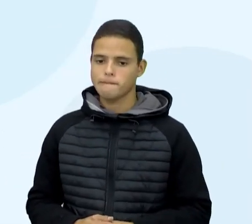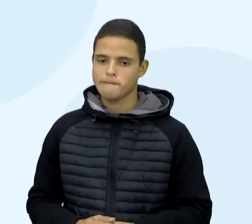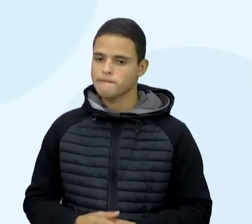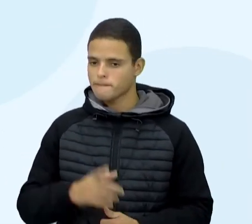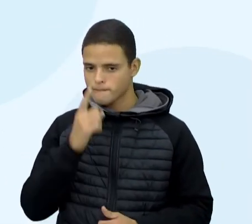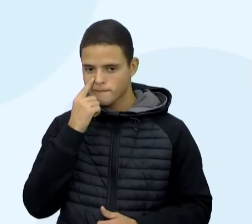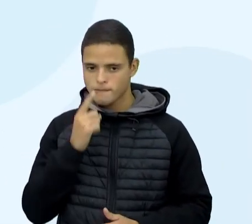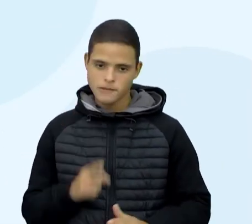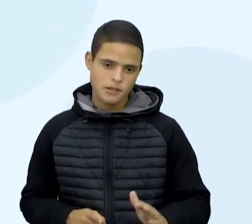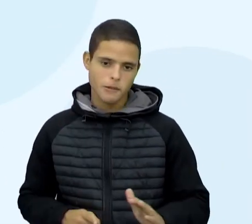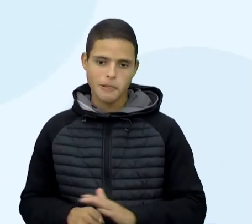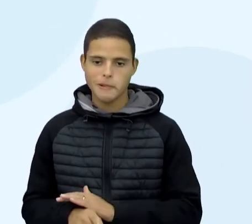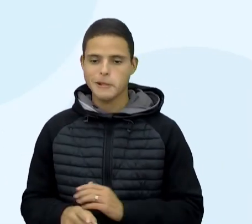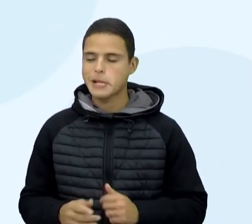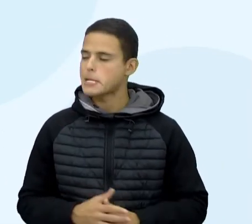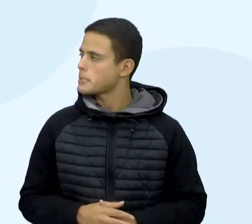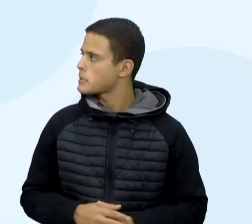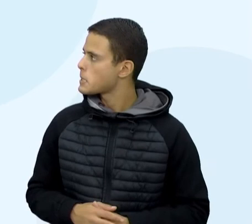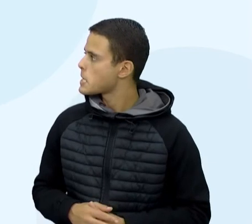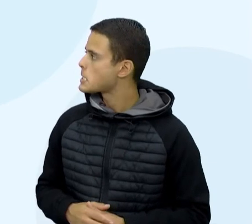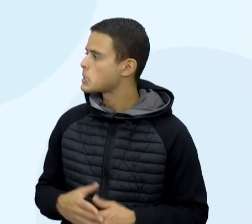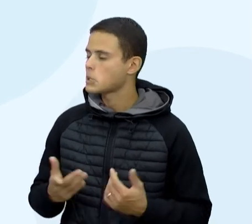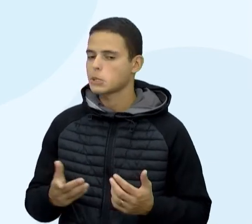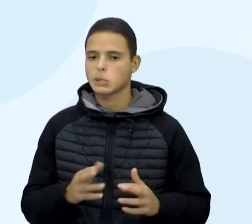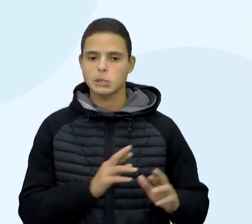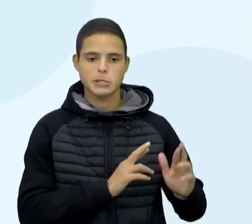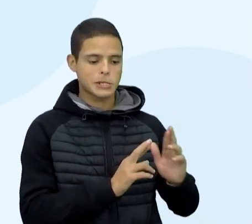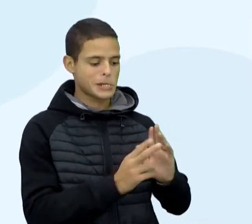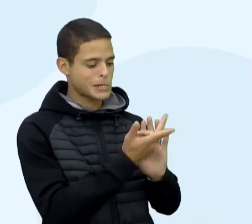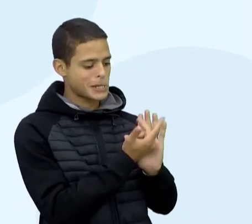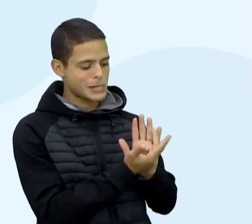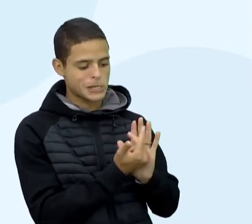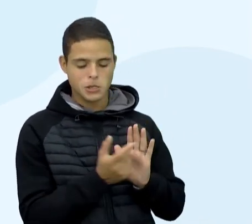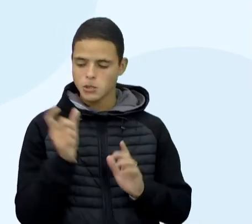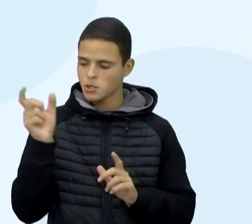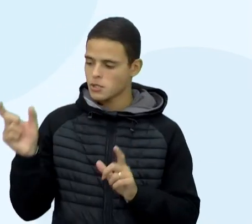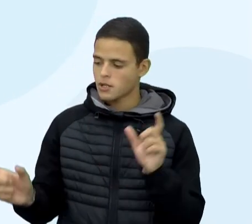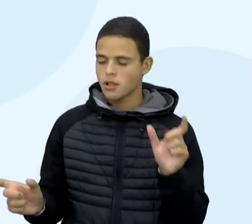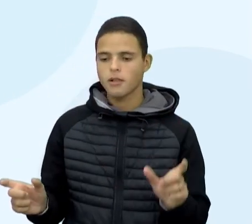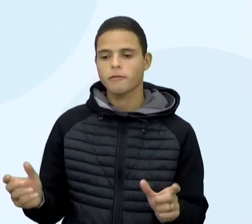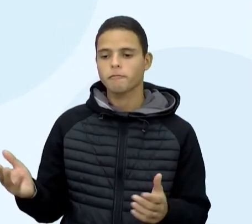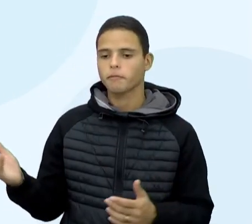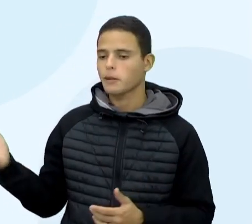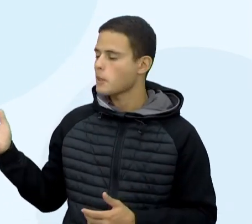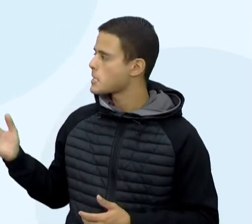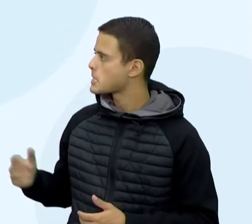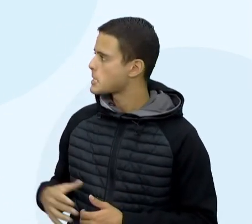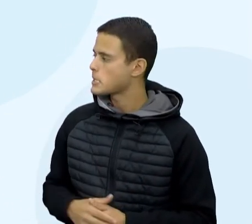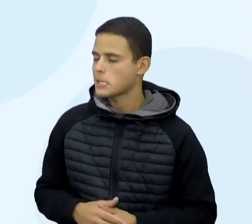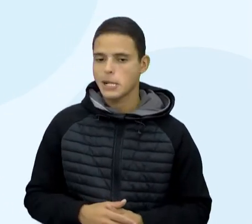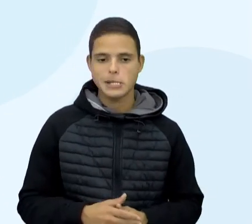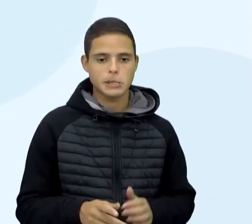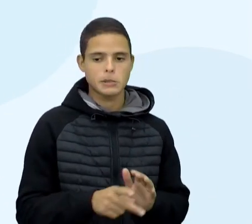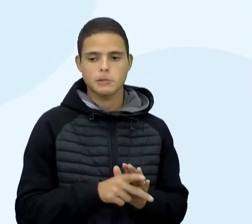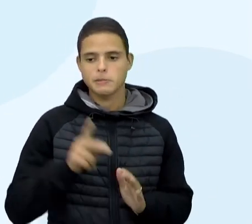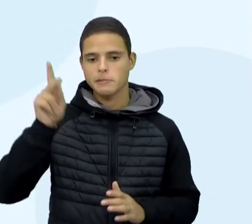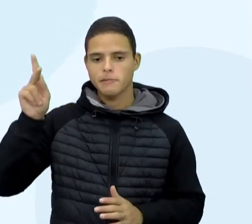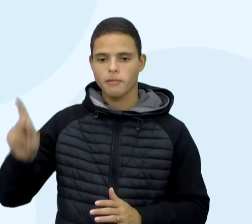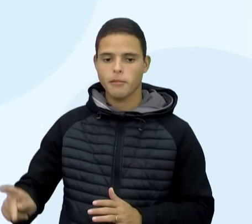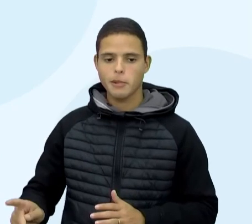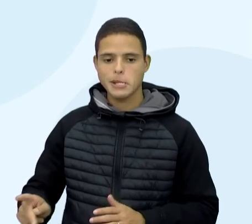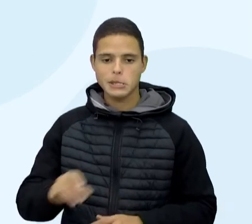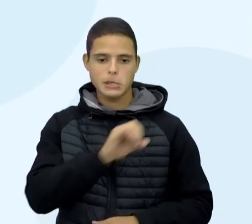perguntinha interessante para vocês na nossa tela. Qual a relação entre as imagens? Aqui nós temos a imagem do prefeito do